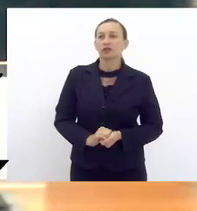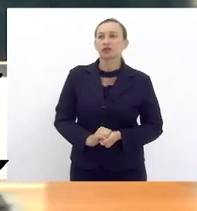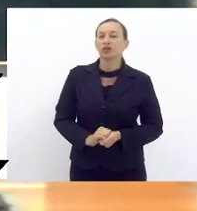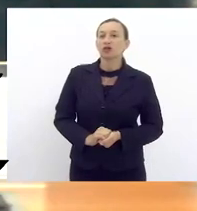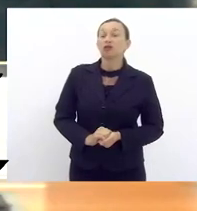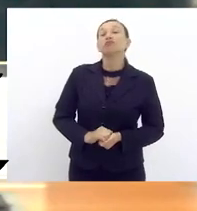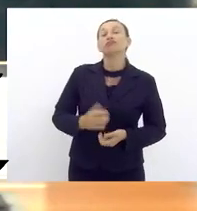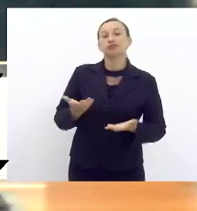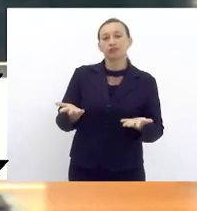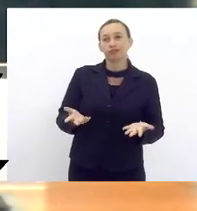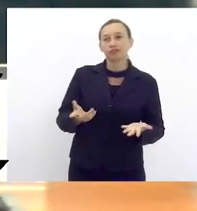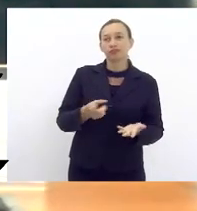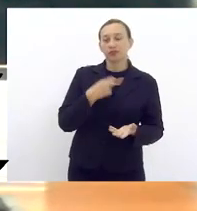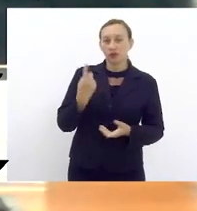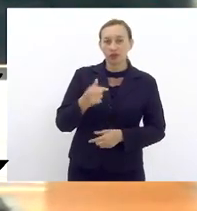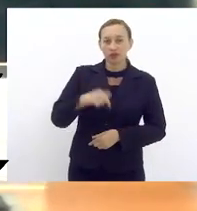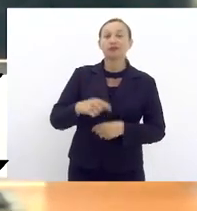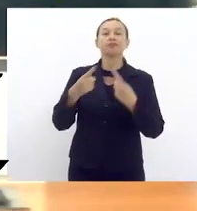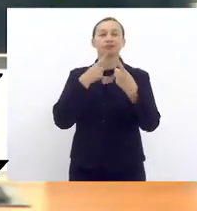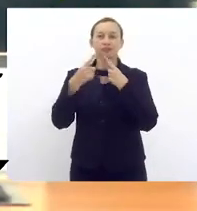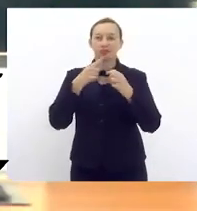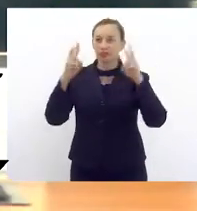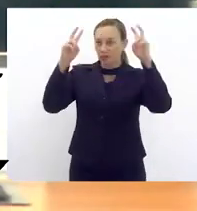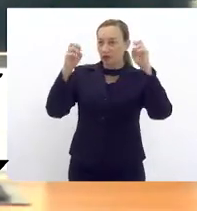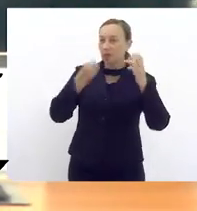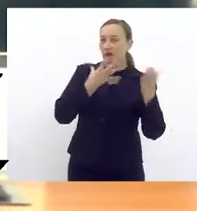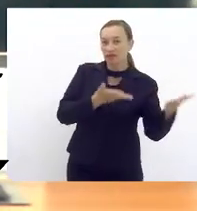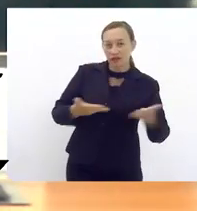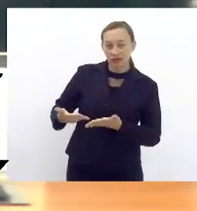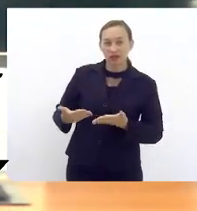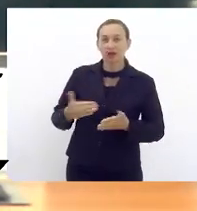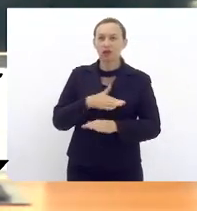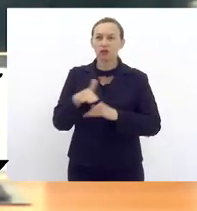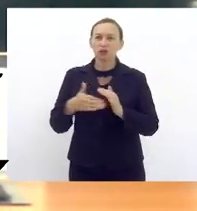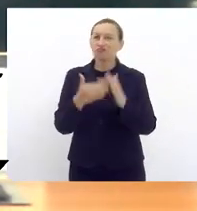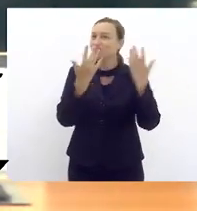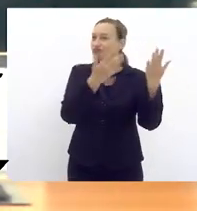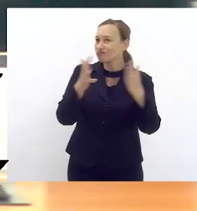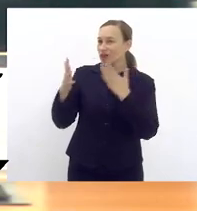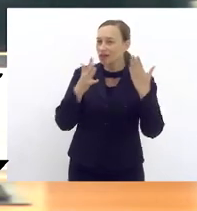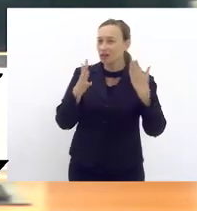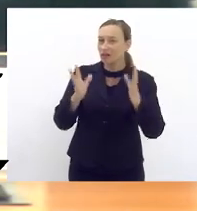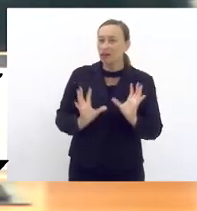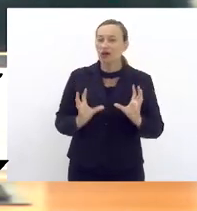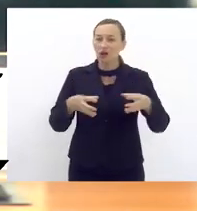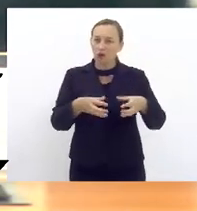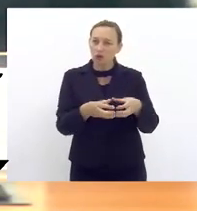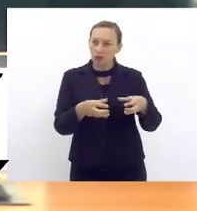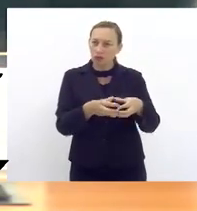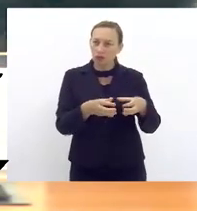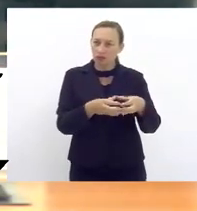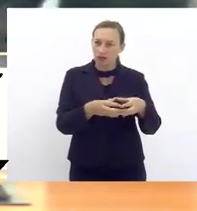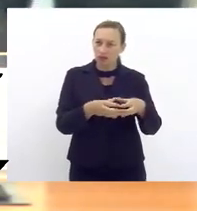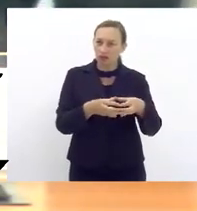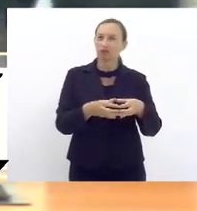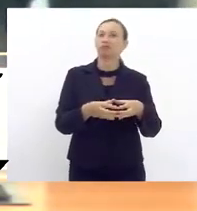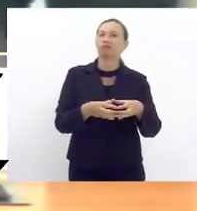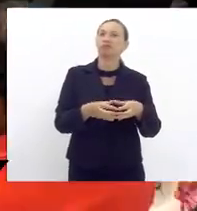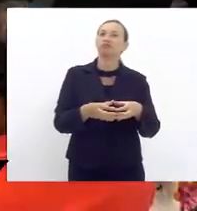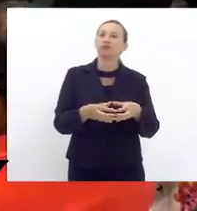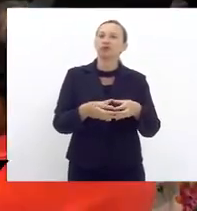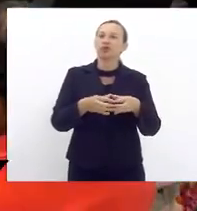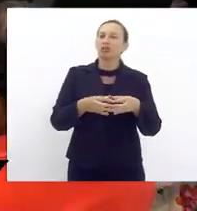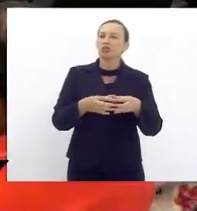aí para discutir o assunto bem vindo a todos parabéns a comissão que está promovendo o evento